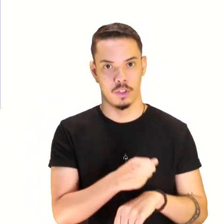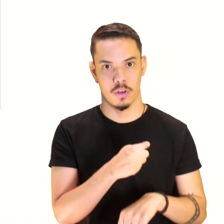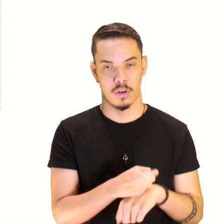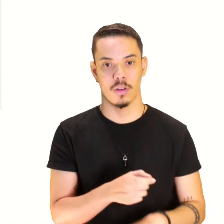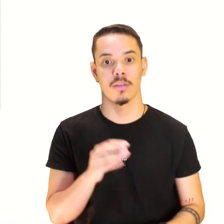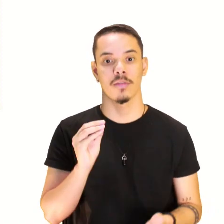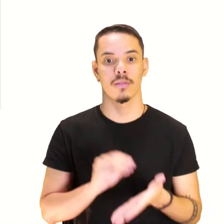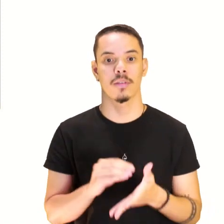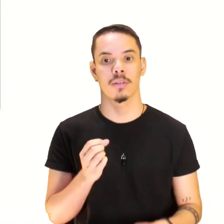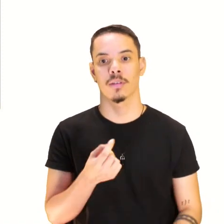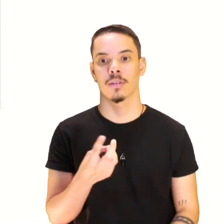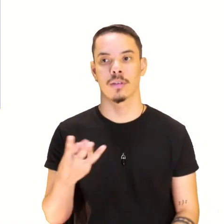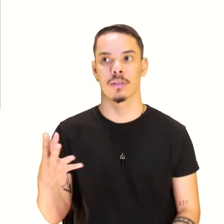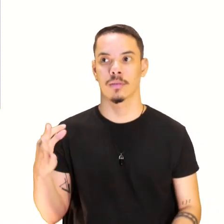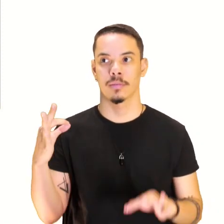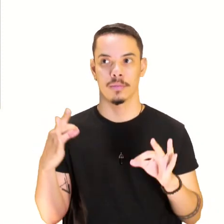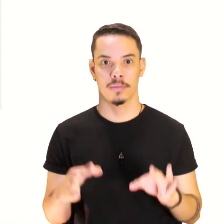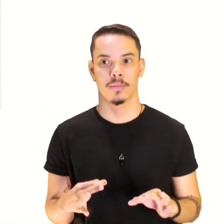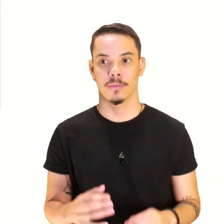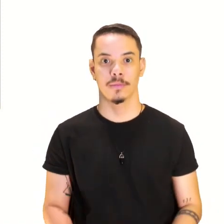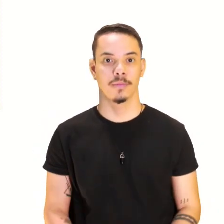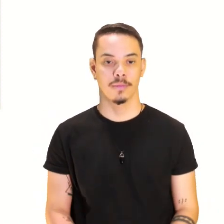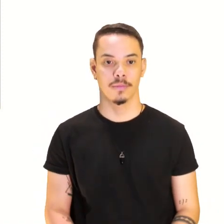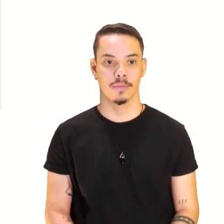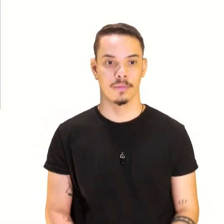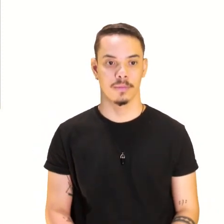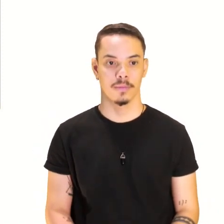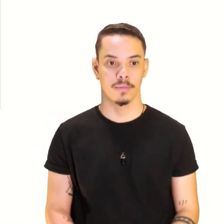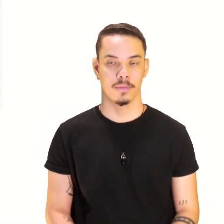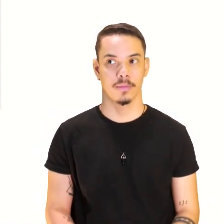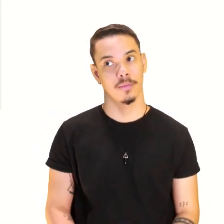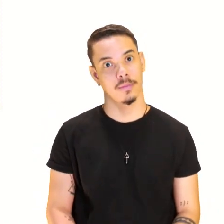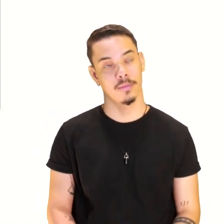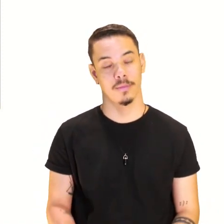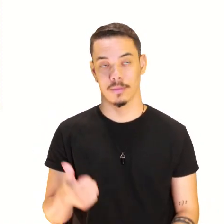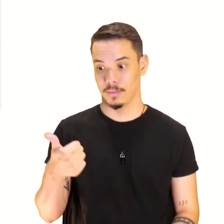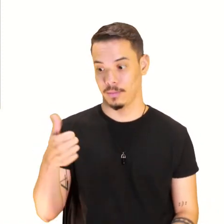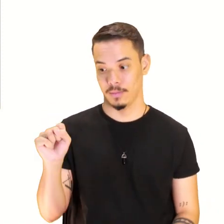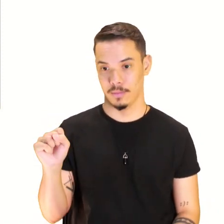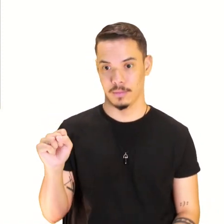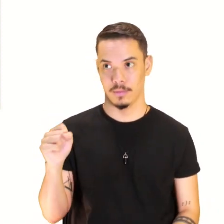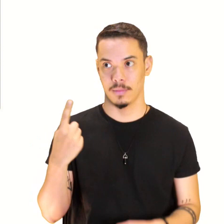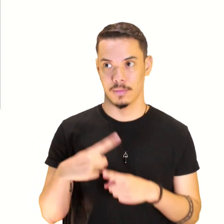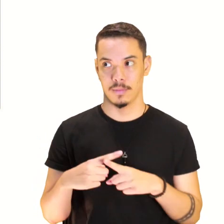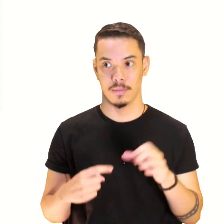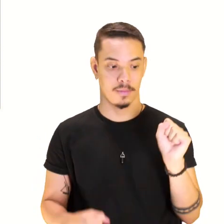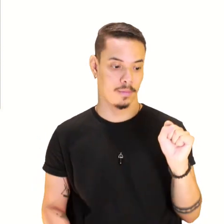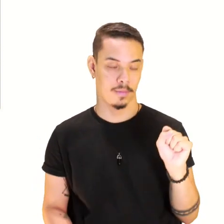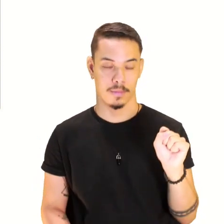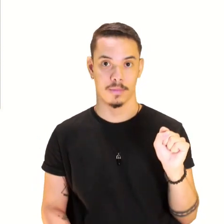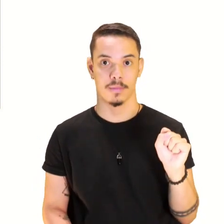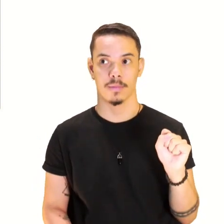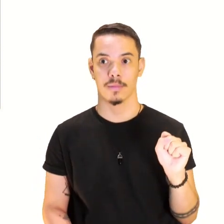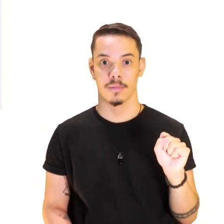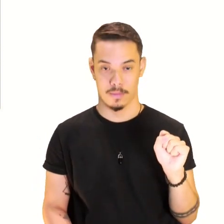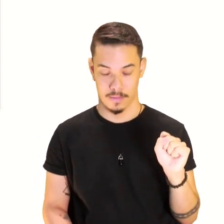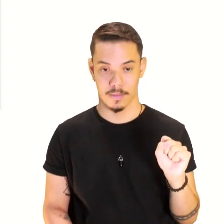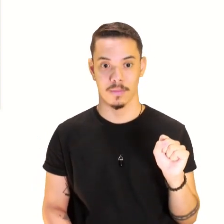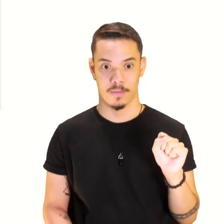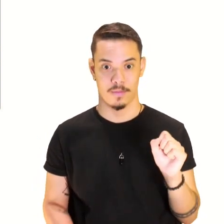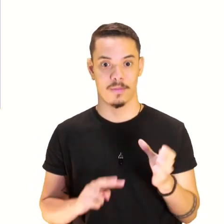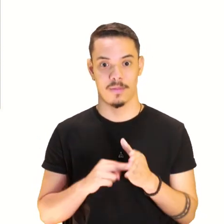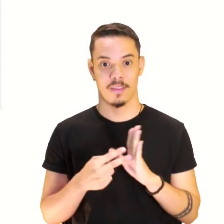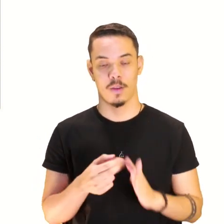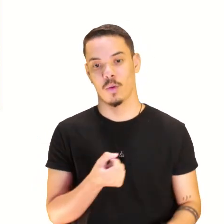Faltam quantos para completar os 50? Né? 18? Então 18 vezes 8? Isso, que aí vai representar a